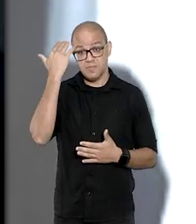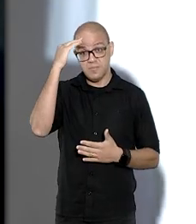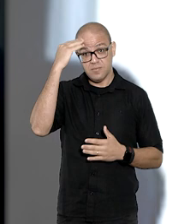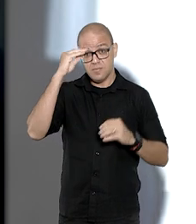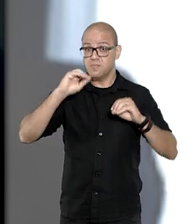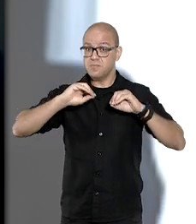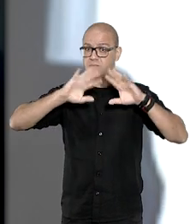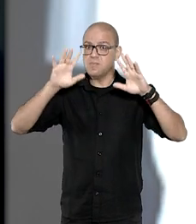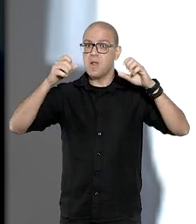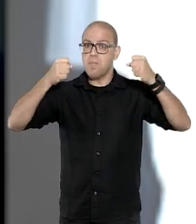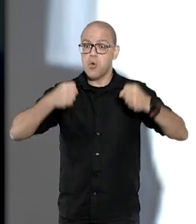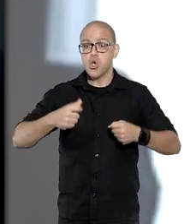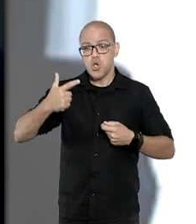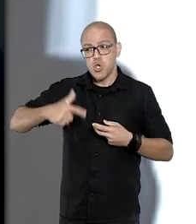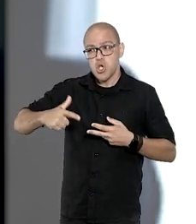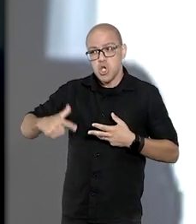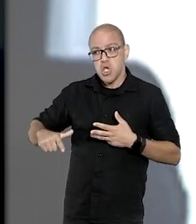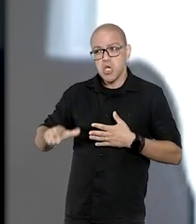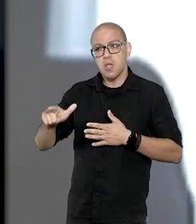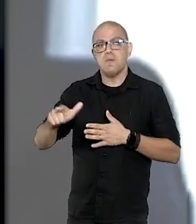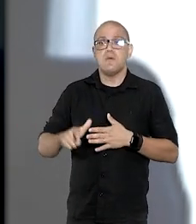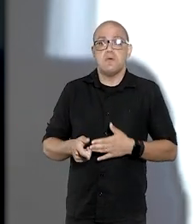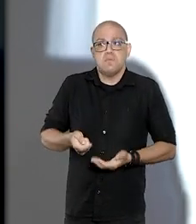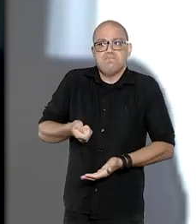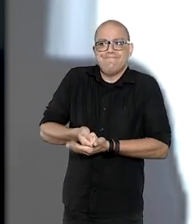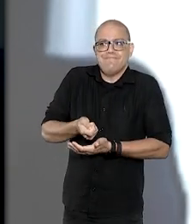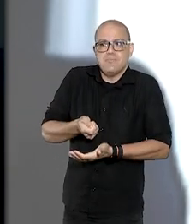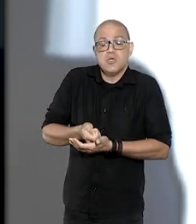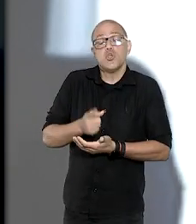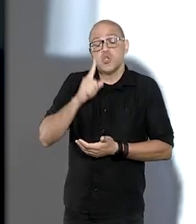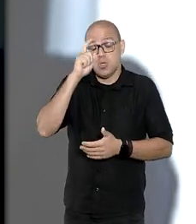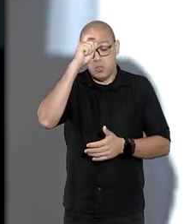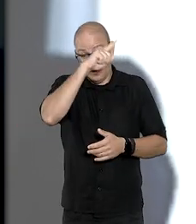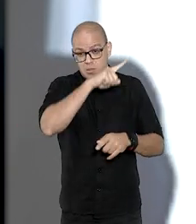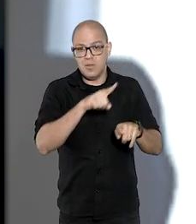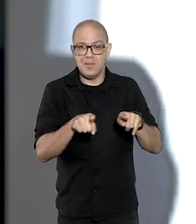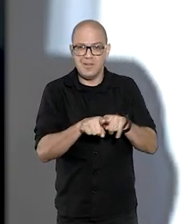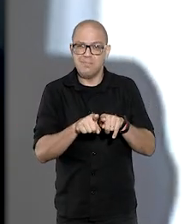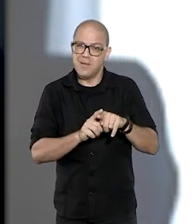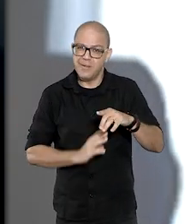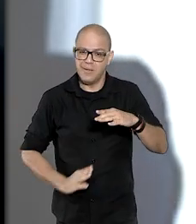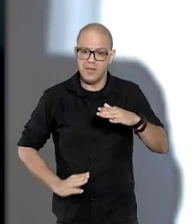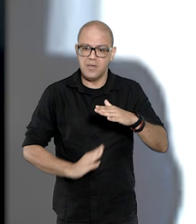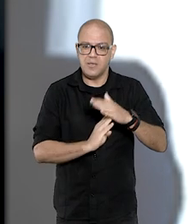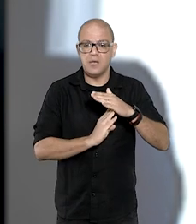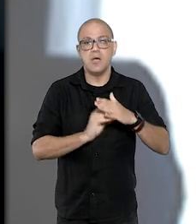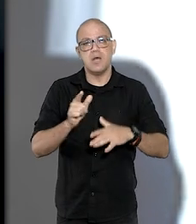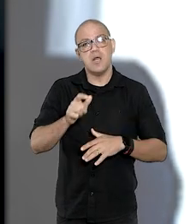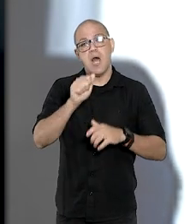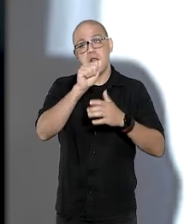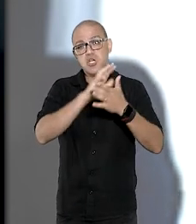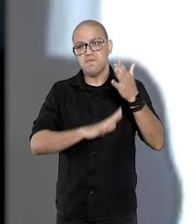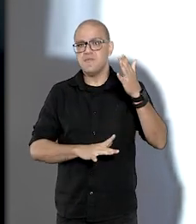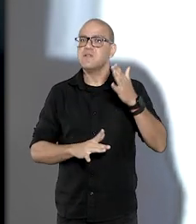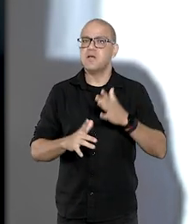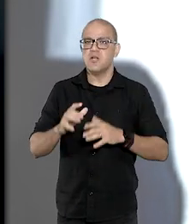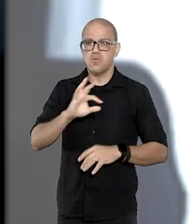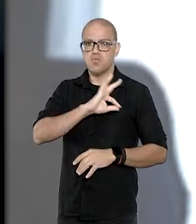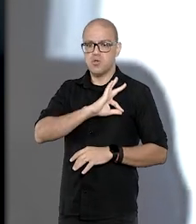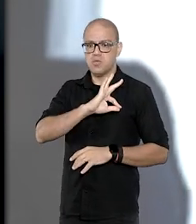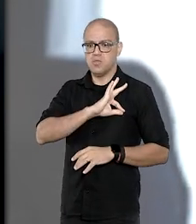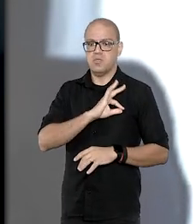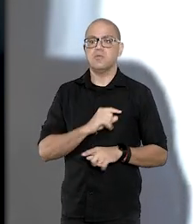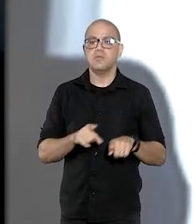acarretar o estímulo à impunidade e dificultar ou até mesmo impedir o exercício da atividade policial e,